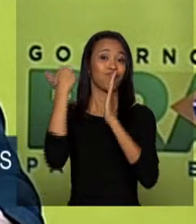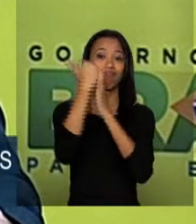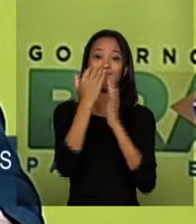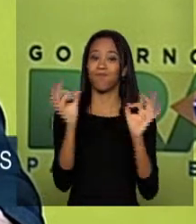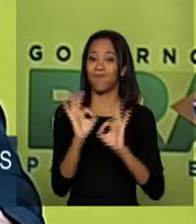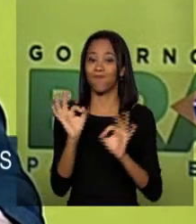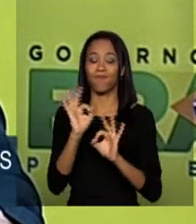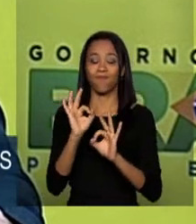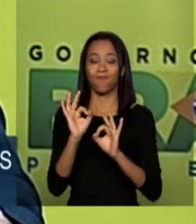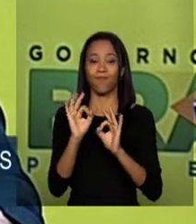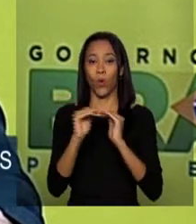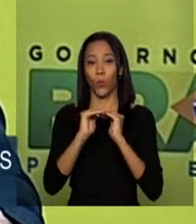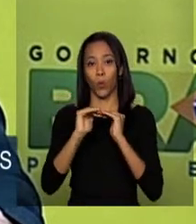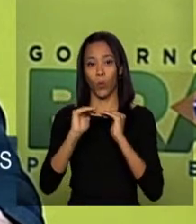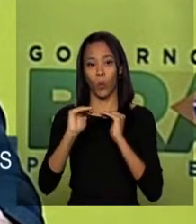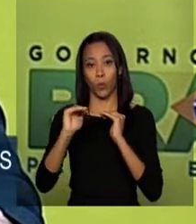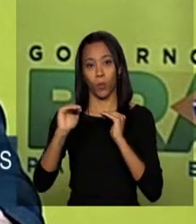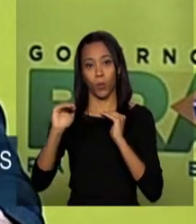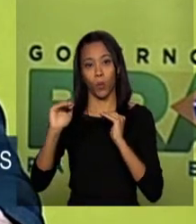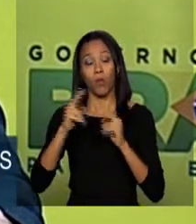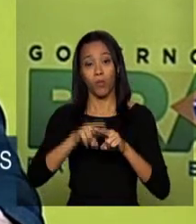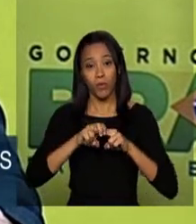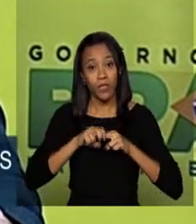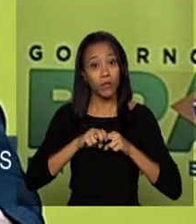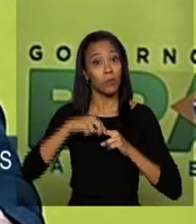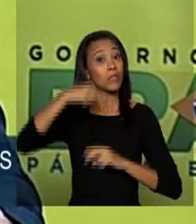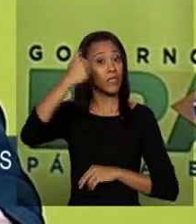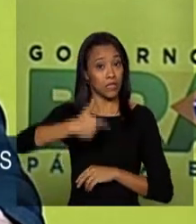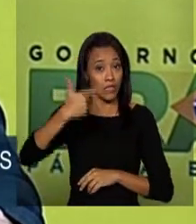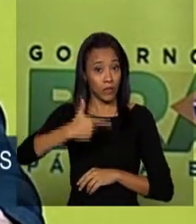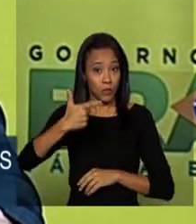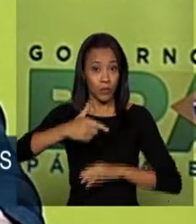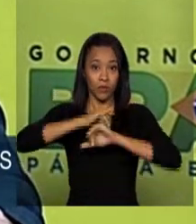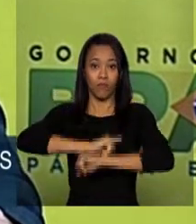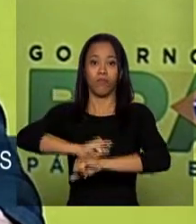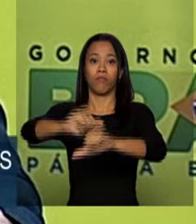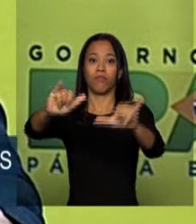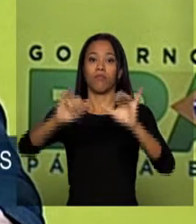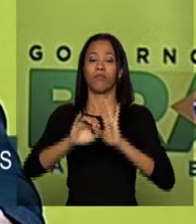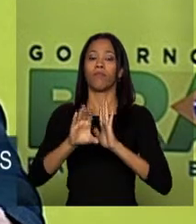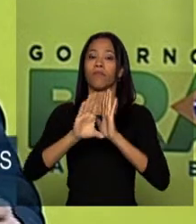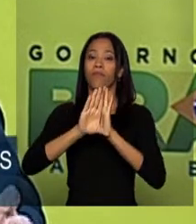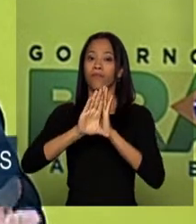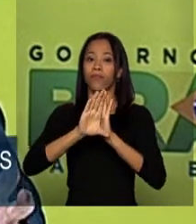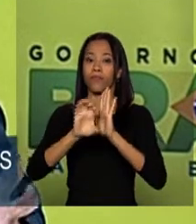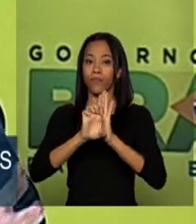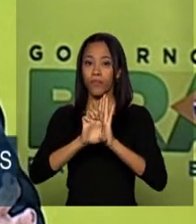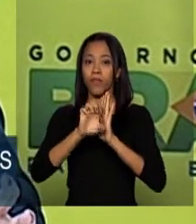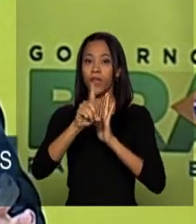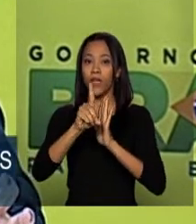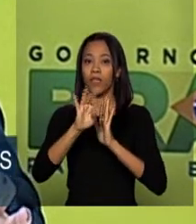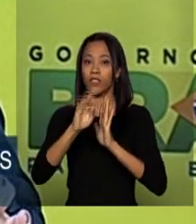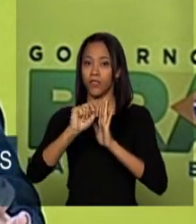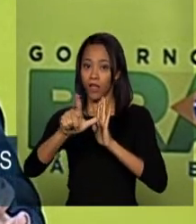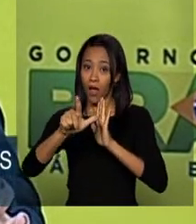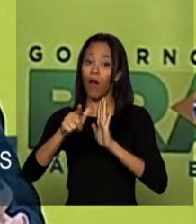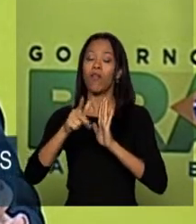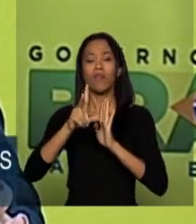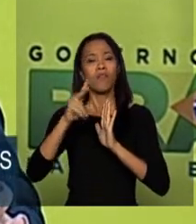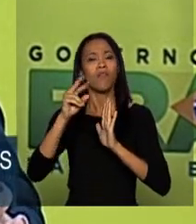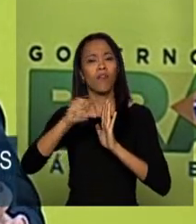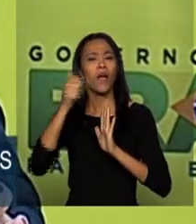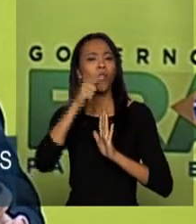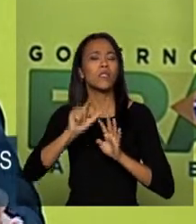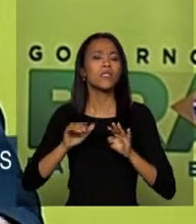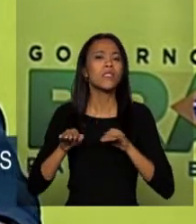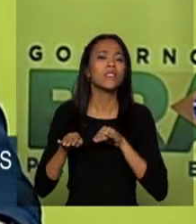isso que, então, a gente, com esse segundo edital, a gente consegue trazer uma uniformidade